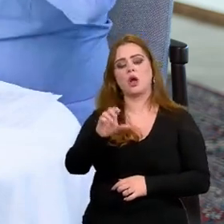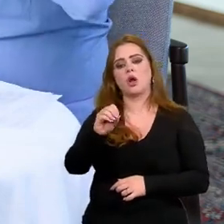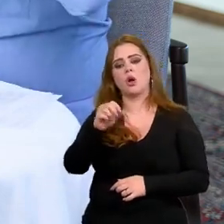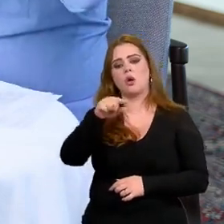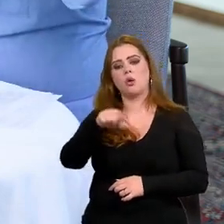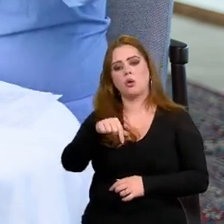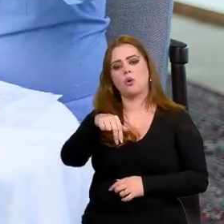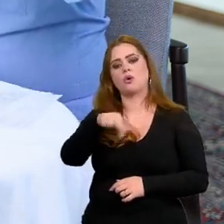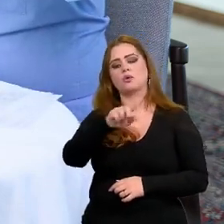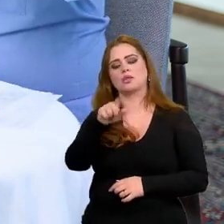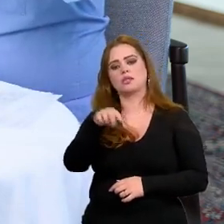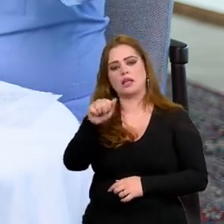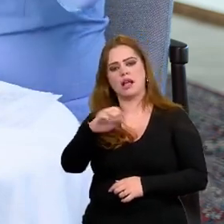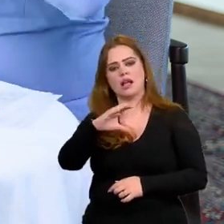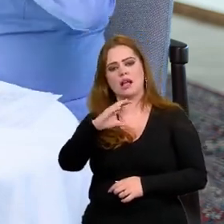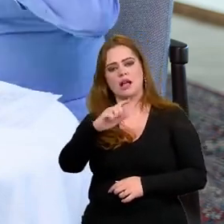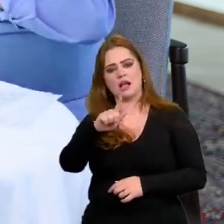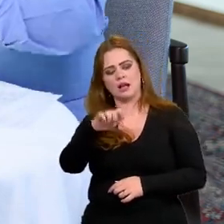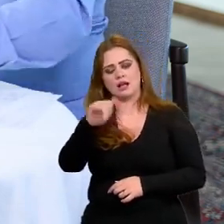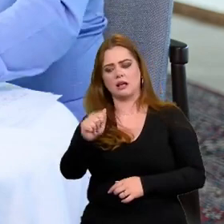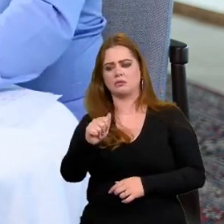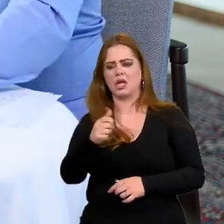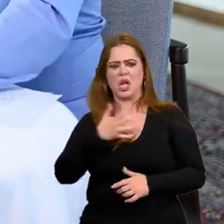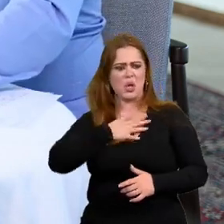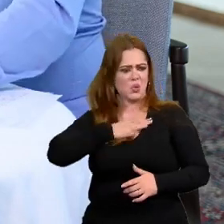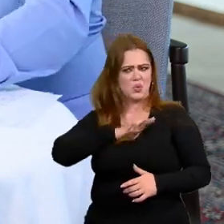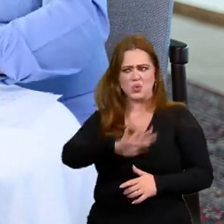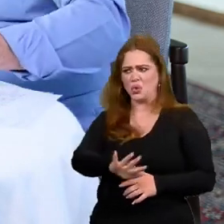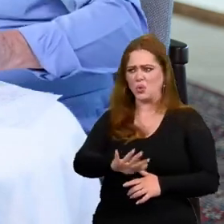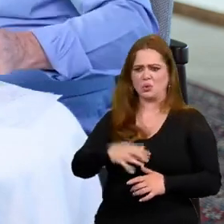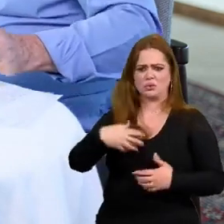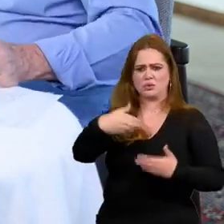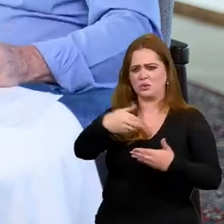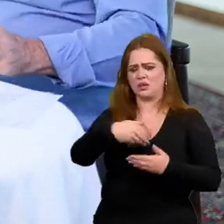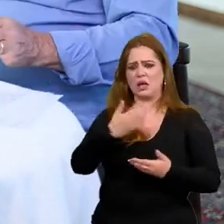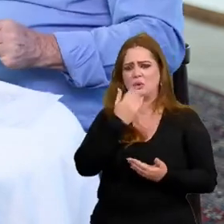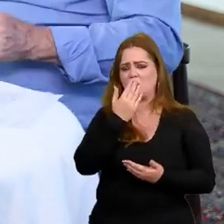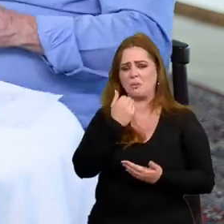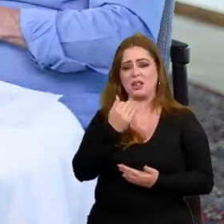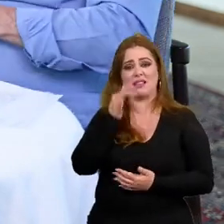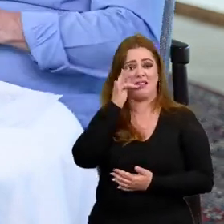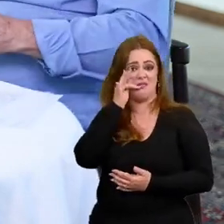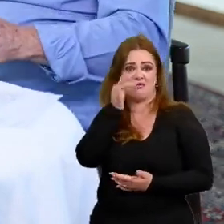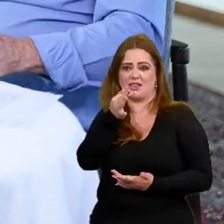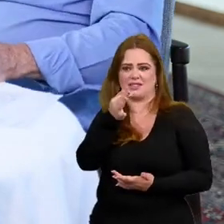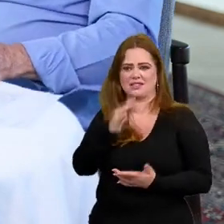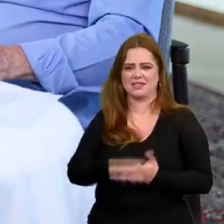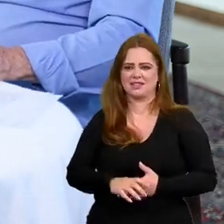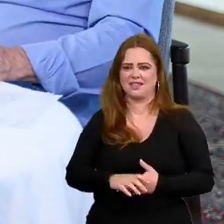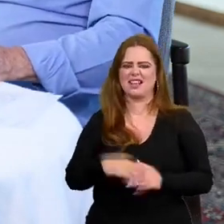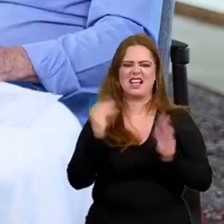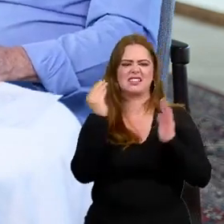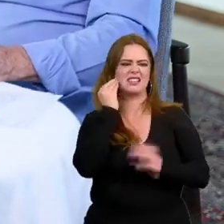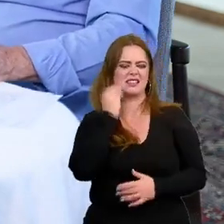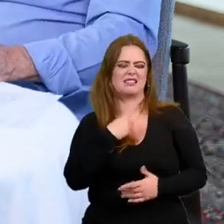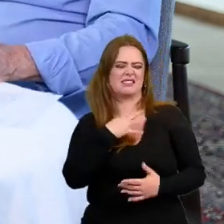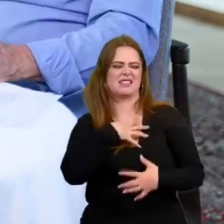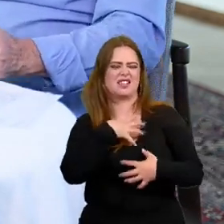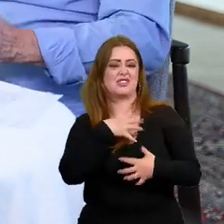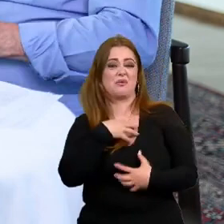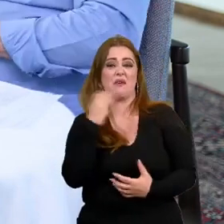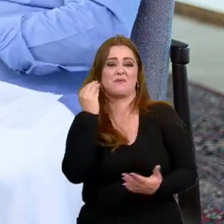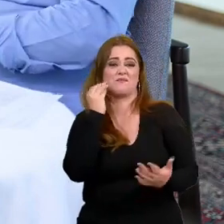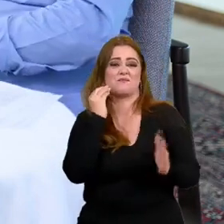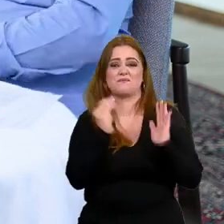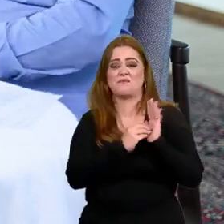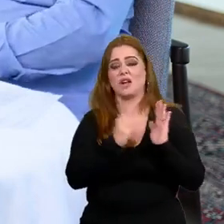ele detestou comida francesa e sentiu maior falta do feijão com arroz. Foi muito engraçado até a reportagem. E essa coisa do feijão com arroz é muito nossa mesmo,